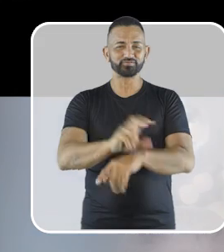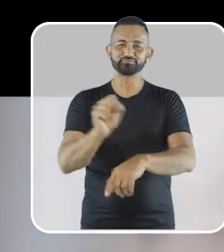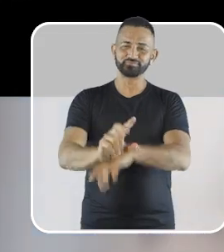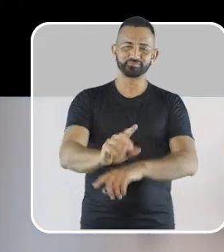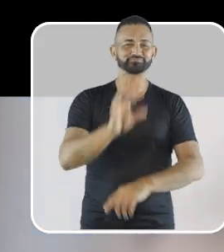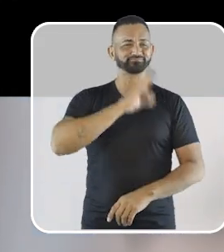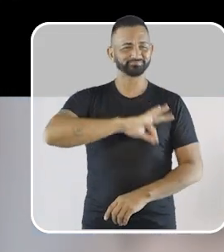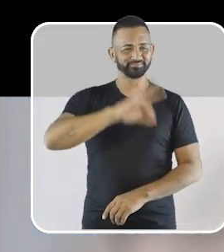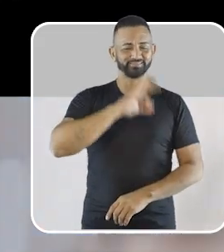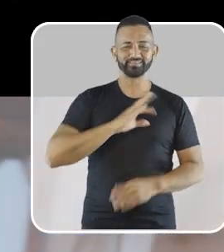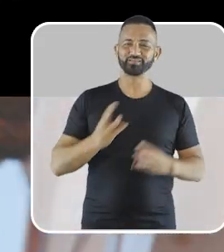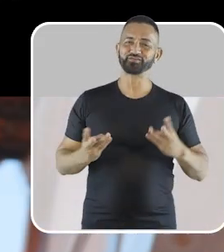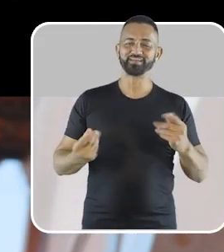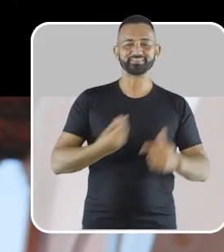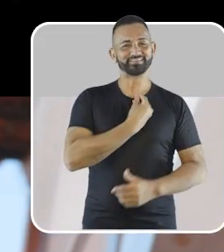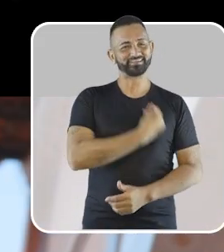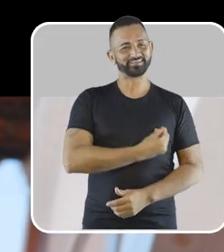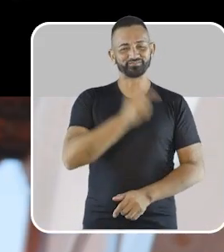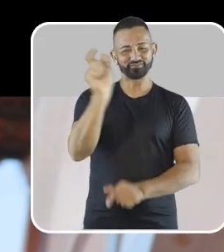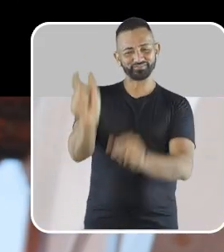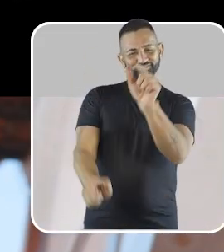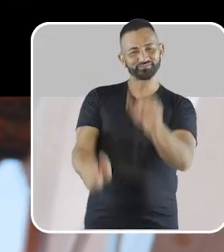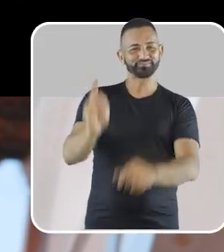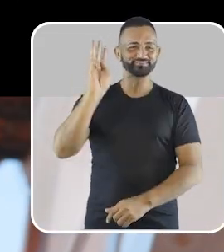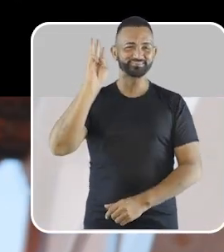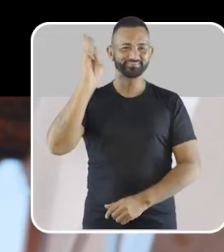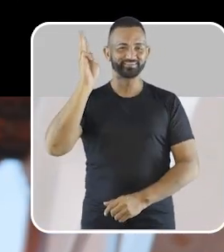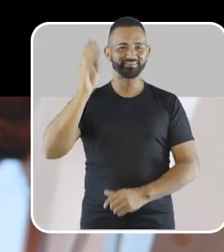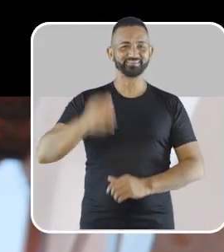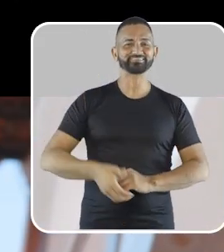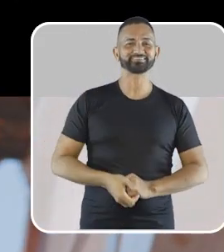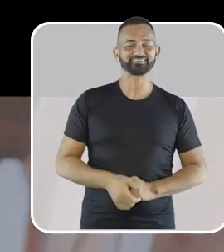emprego, renda e qualidade de vida para todos